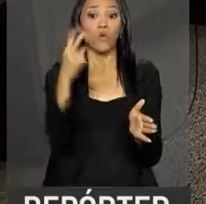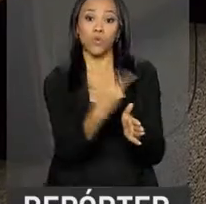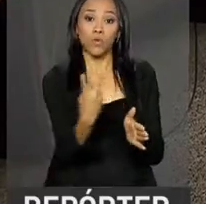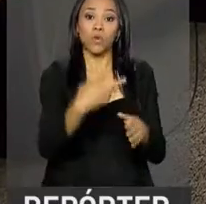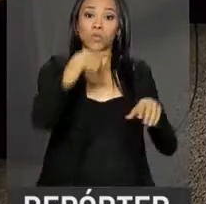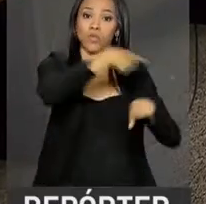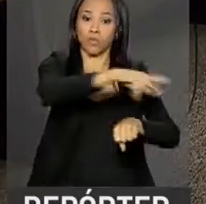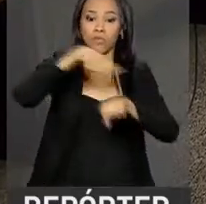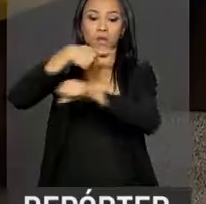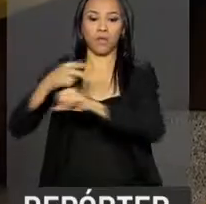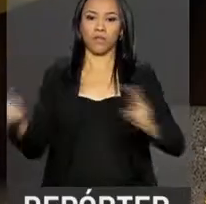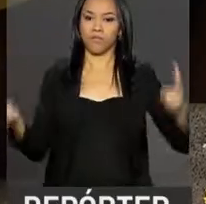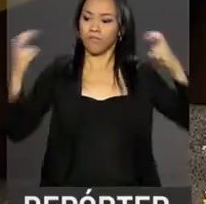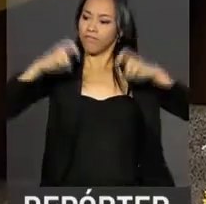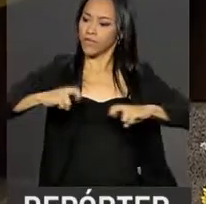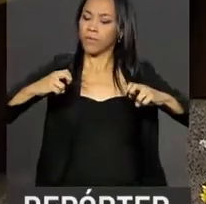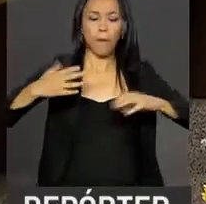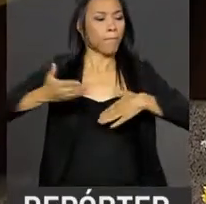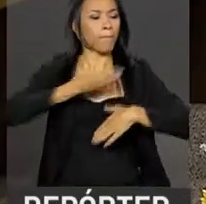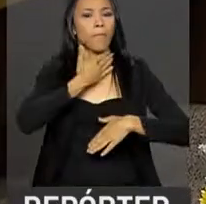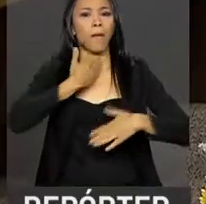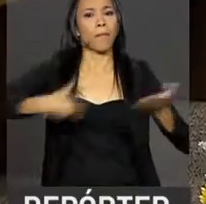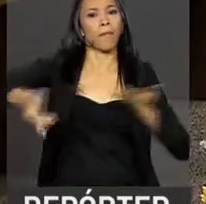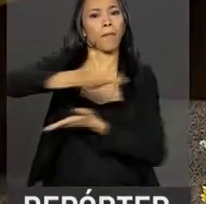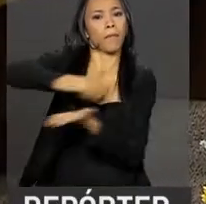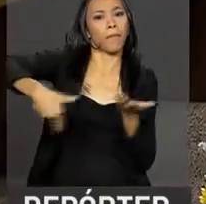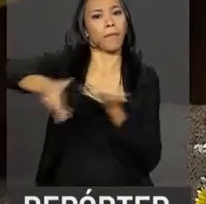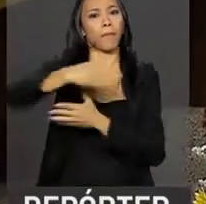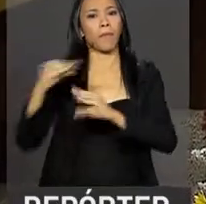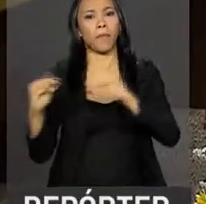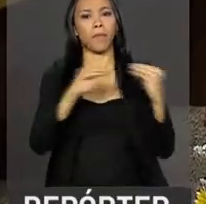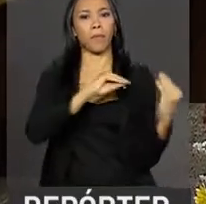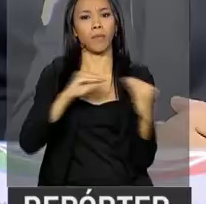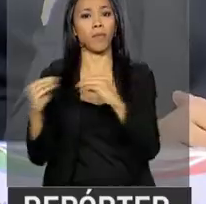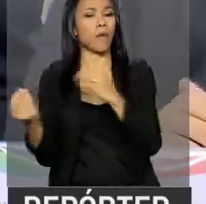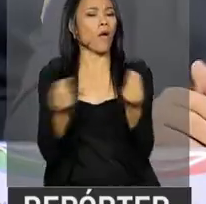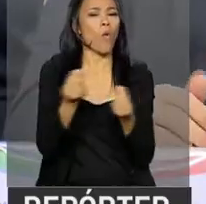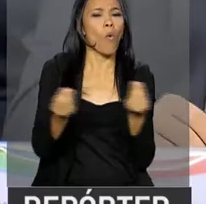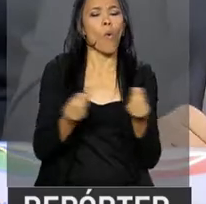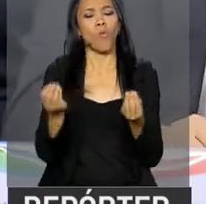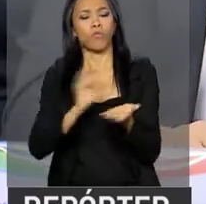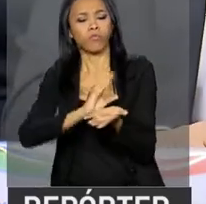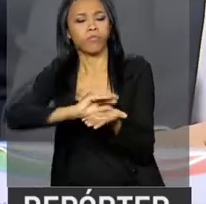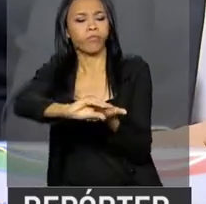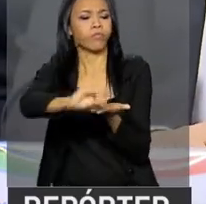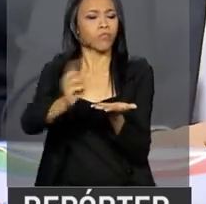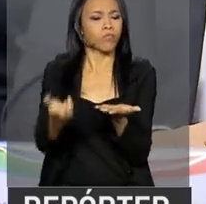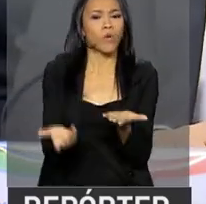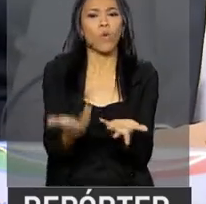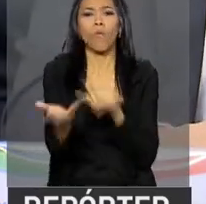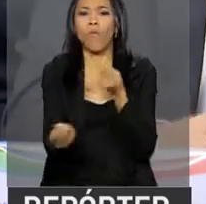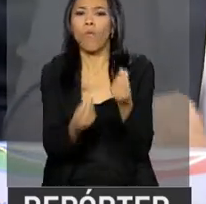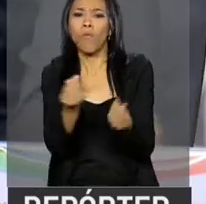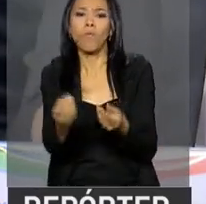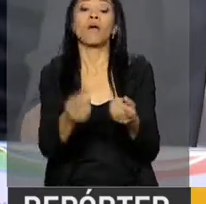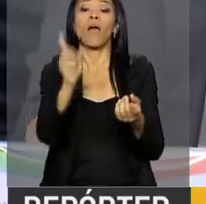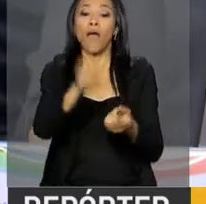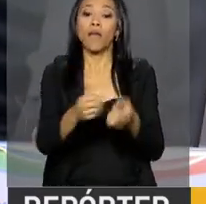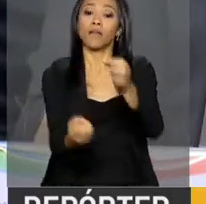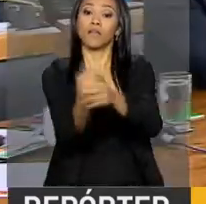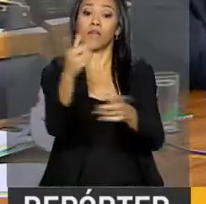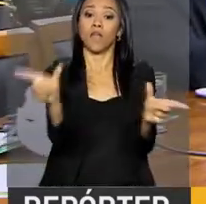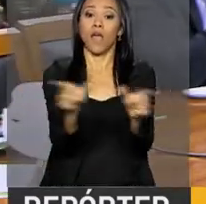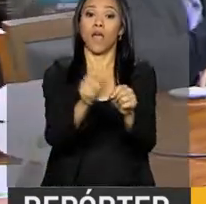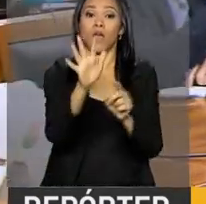países se sentarão à mesa para discutir novas possibilidades de investimentos com a criação do fundo de cooperação brasil